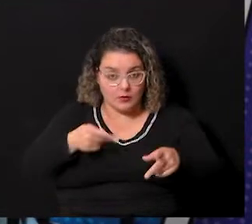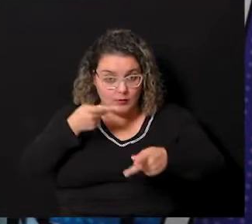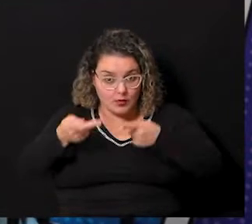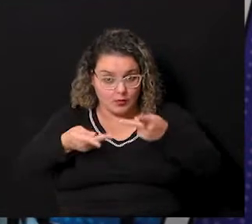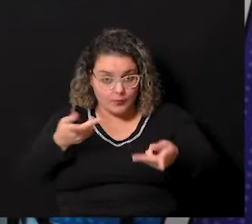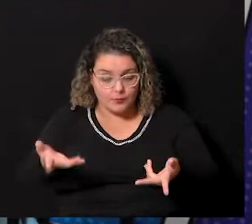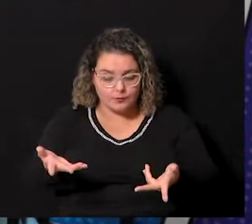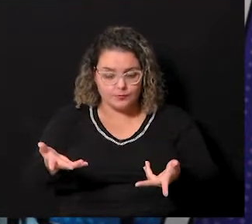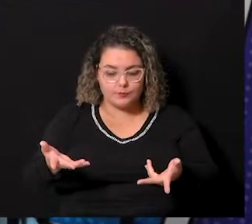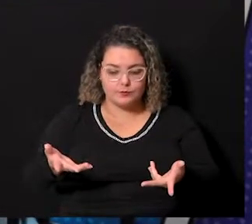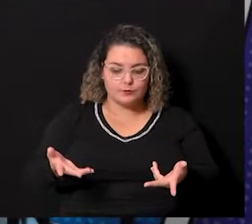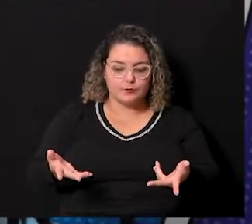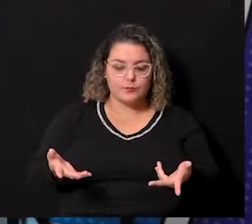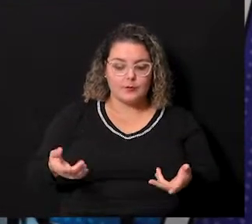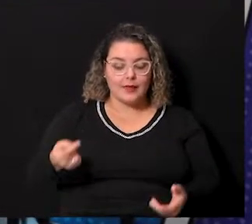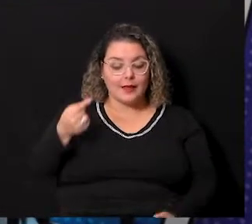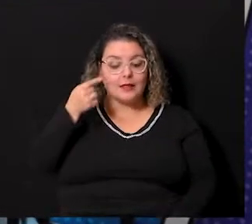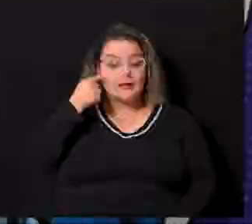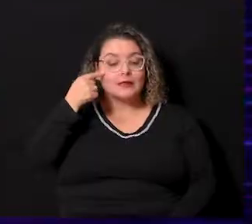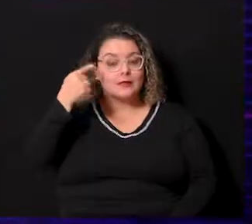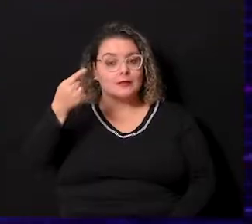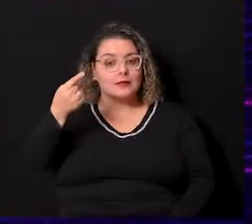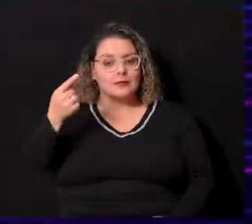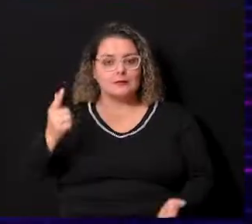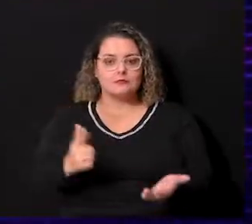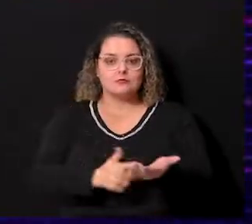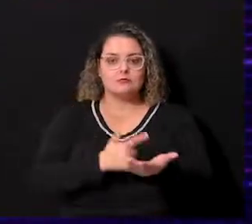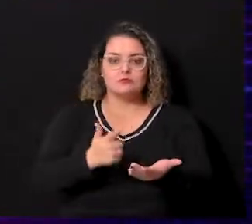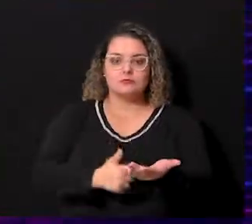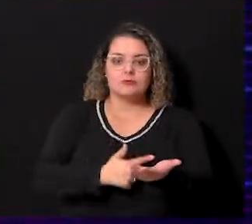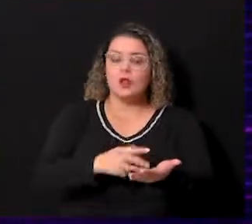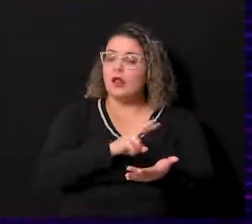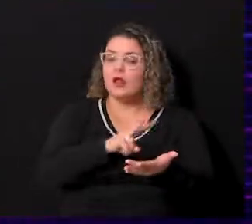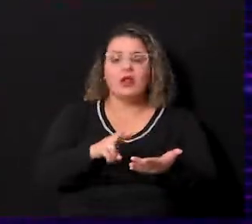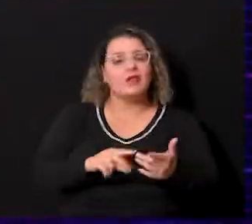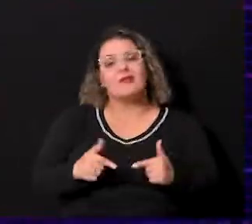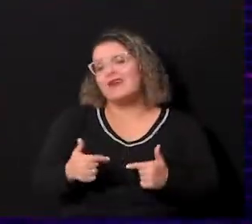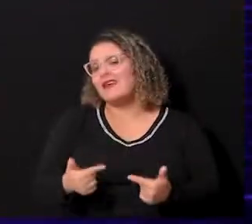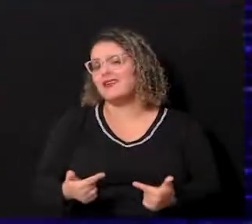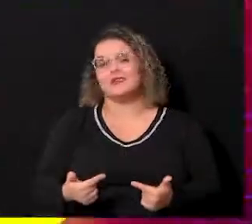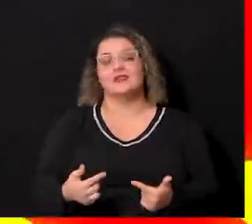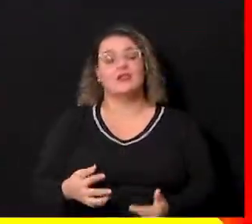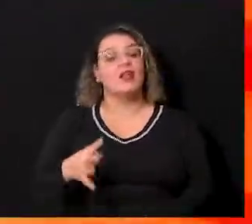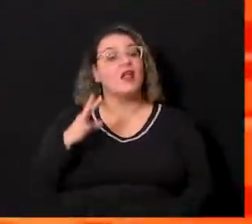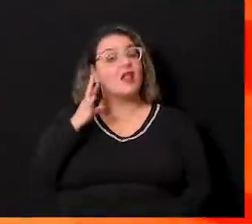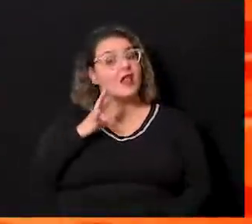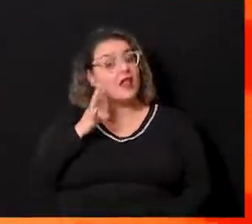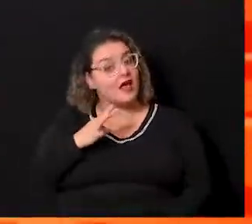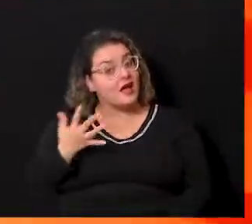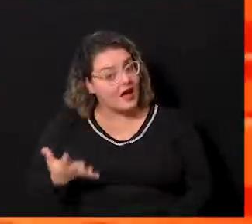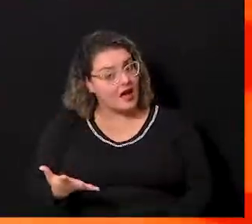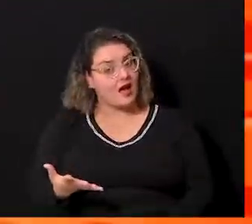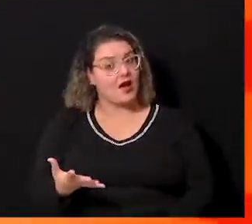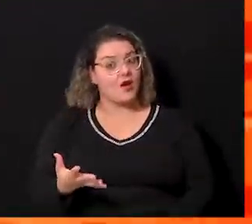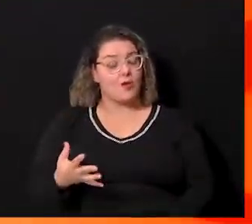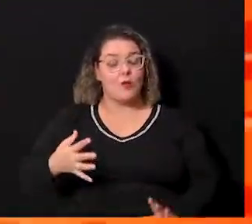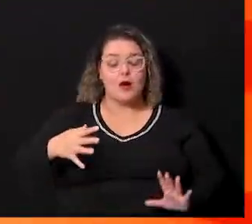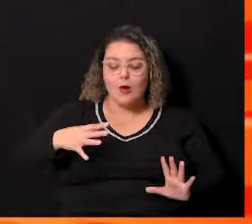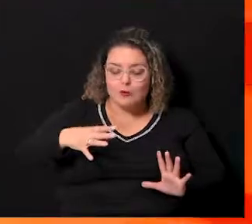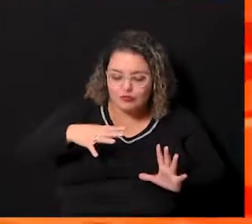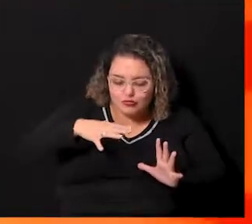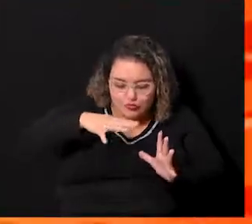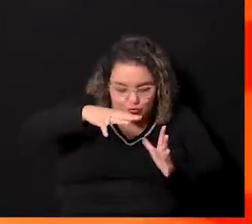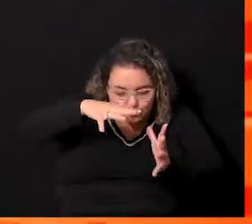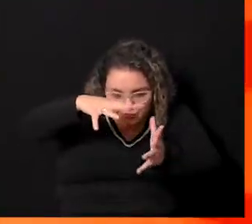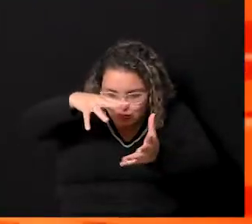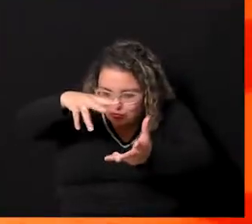isso, Michel, a mensagem do livro é que ler não é chato, ler é bacana pra caramba. É um mundo